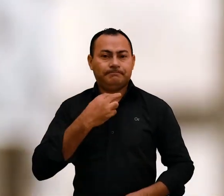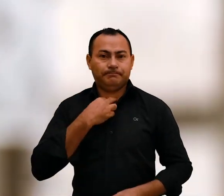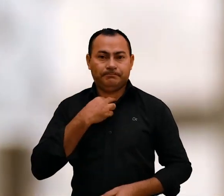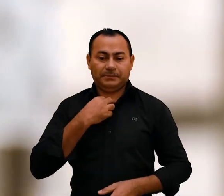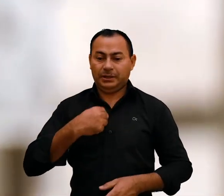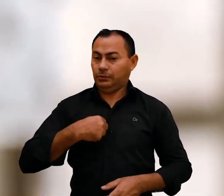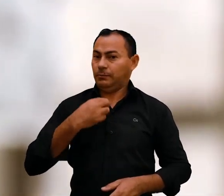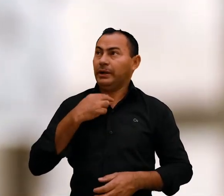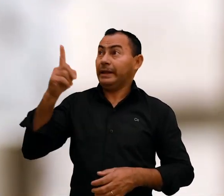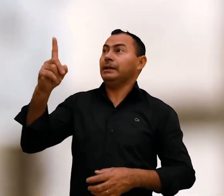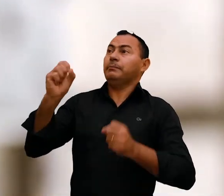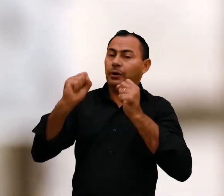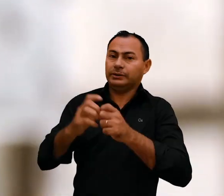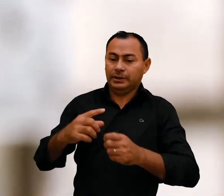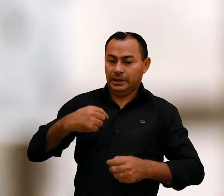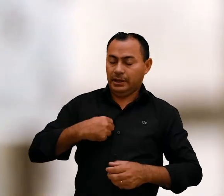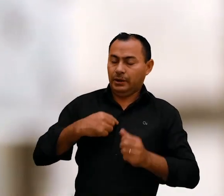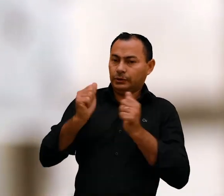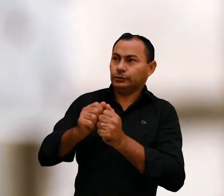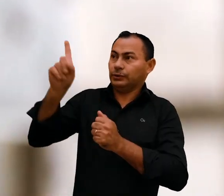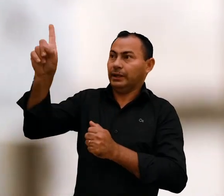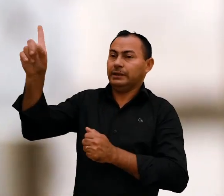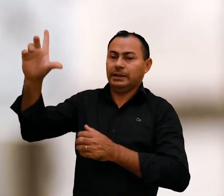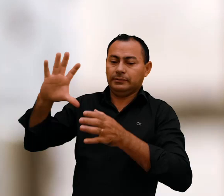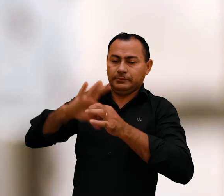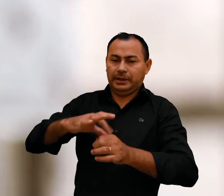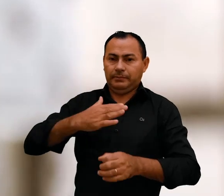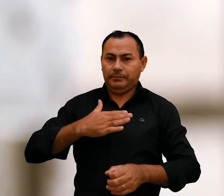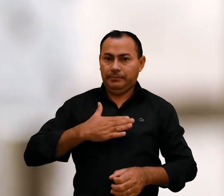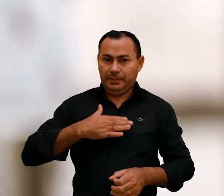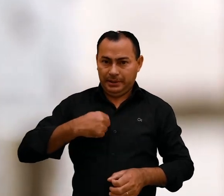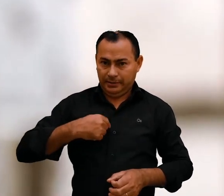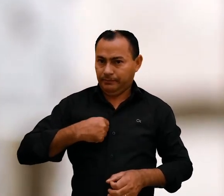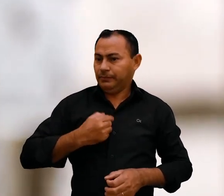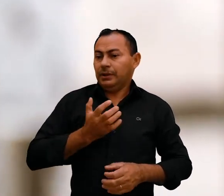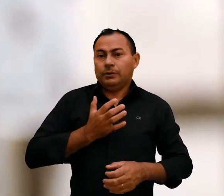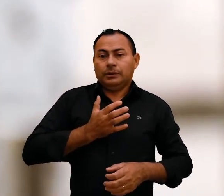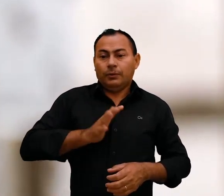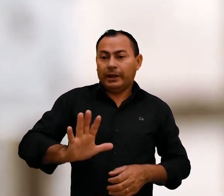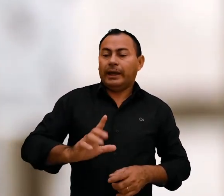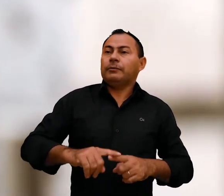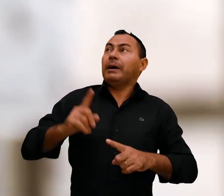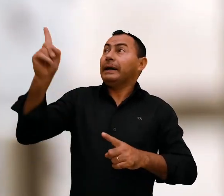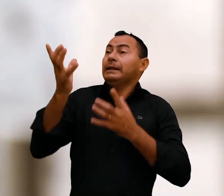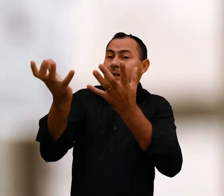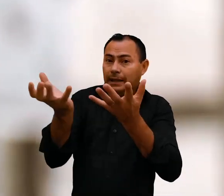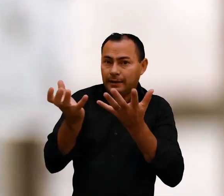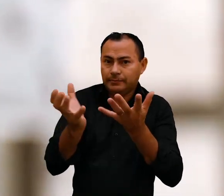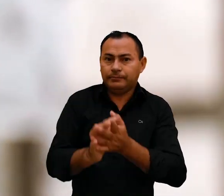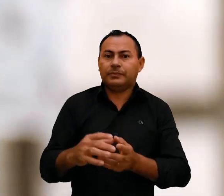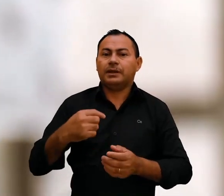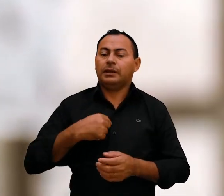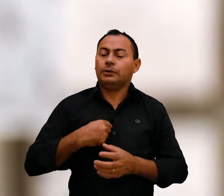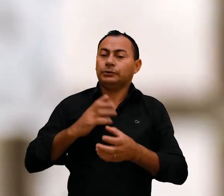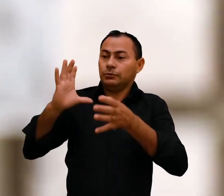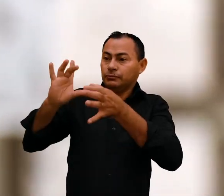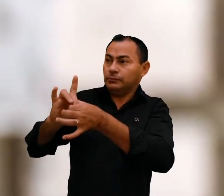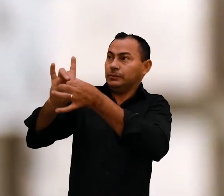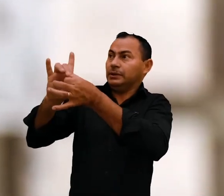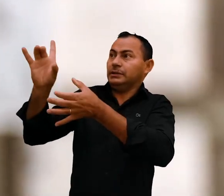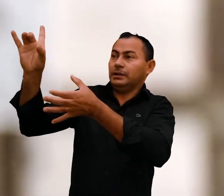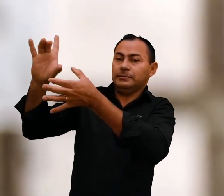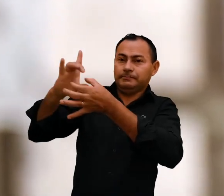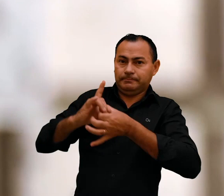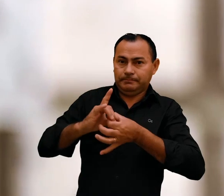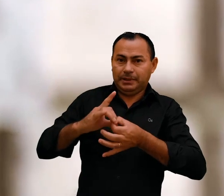eu não posso mas ele pode eu estou nele ele está em mim eu não quero mas ele quer e